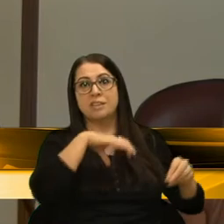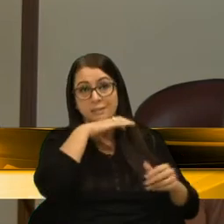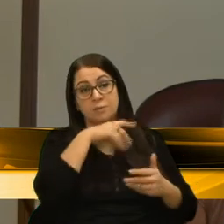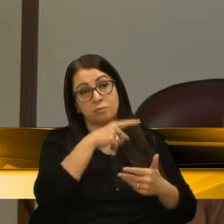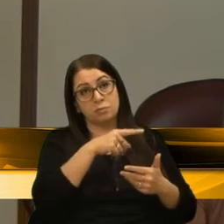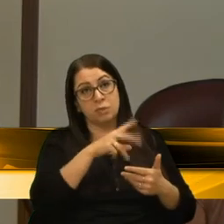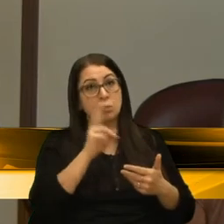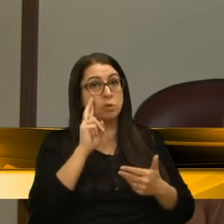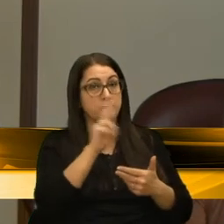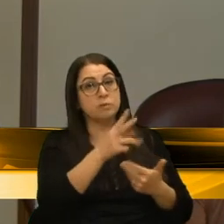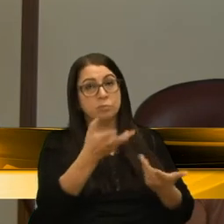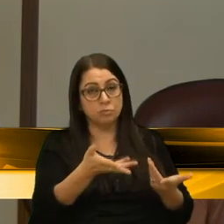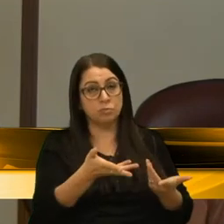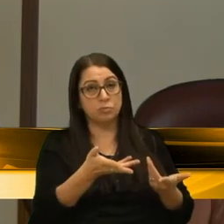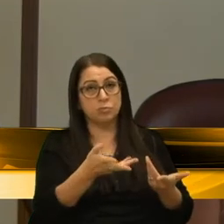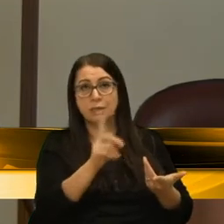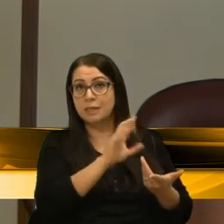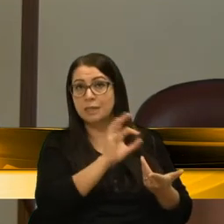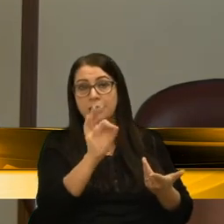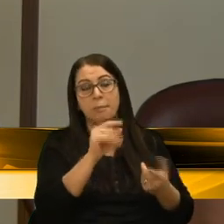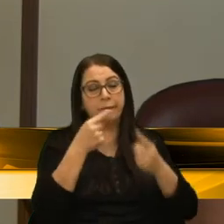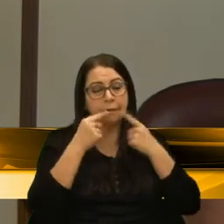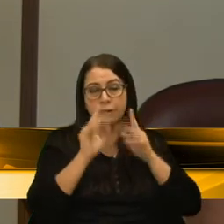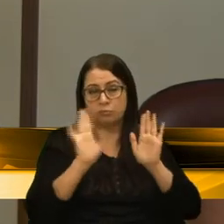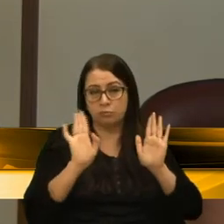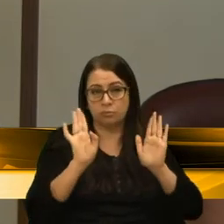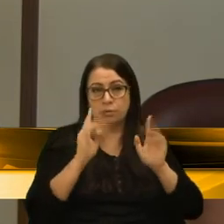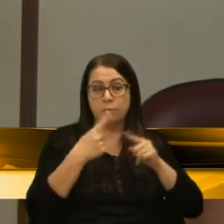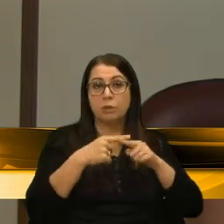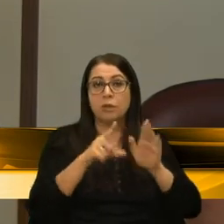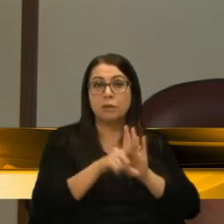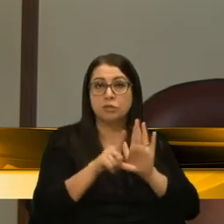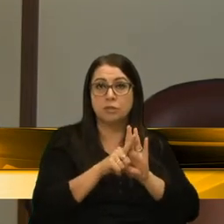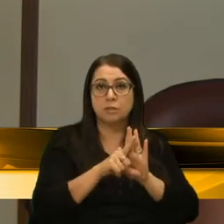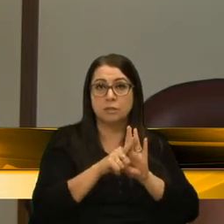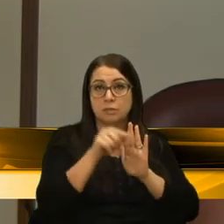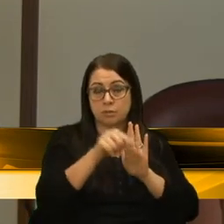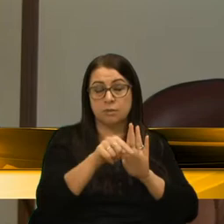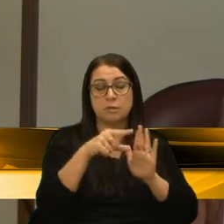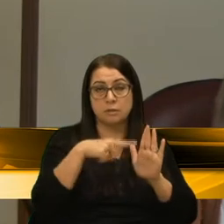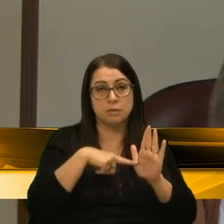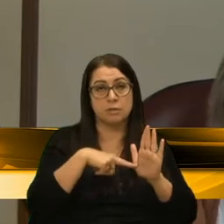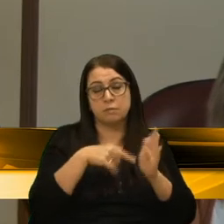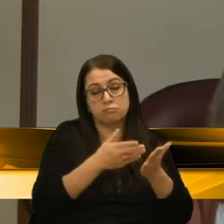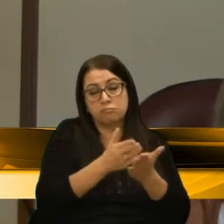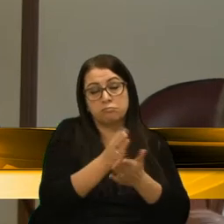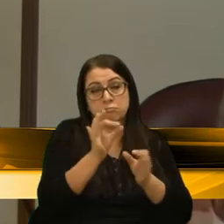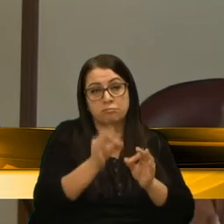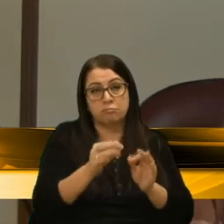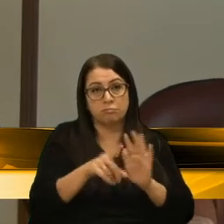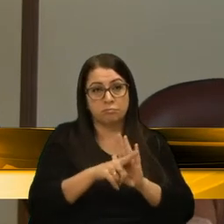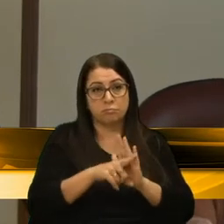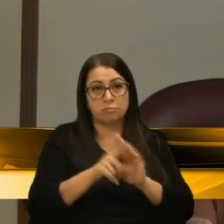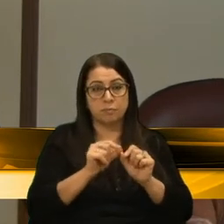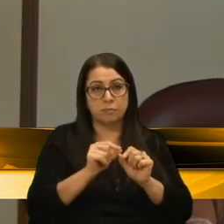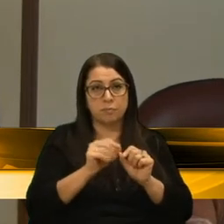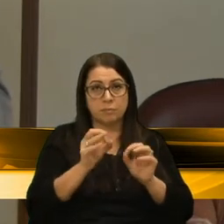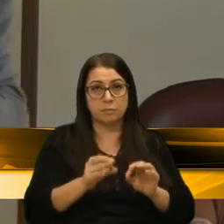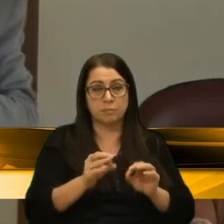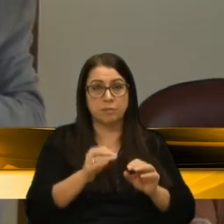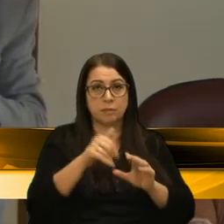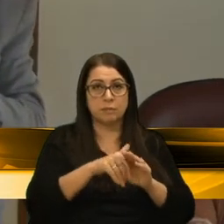a gente enxerga aí, nenhuma crítica a eles, porque a legislação vigente que está aí, eles estão cumprindo a legislação, fazendo